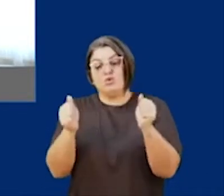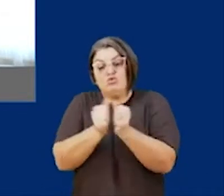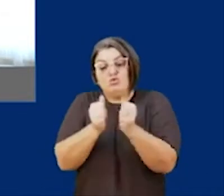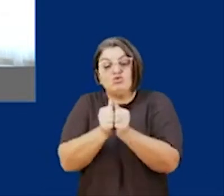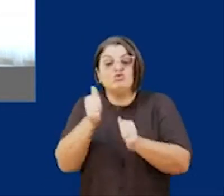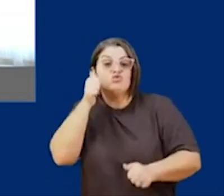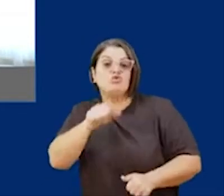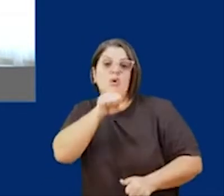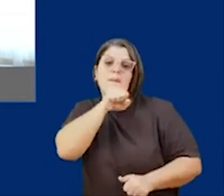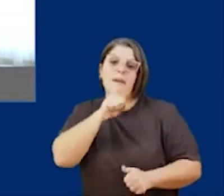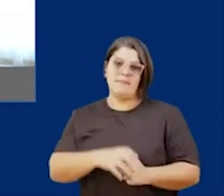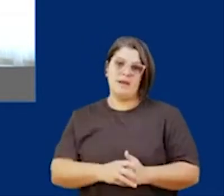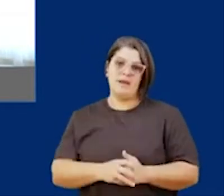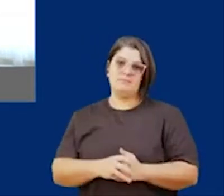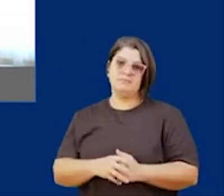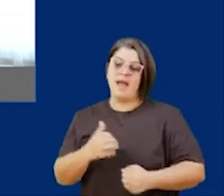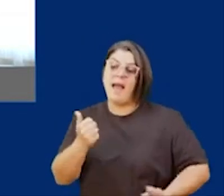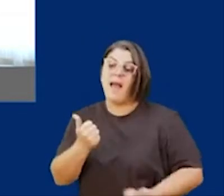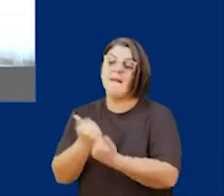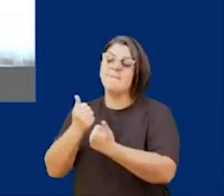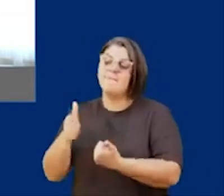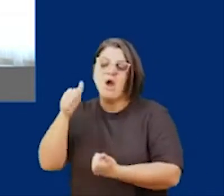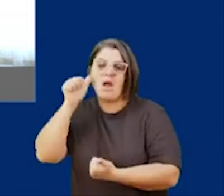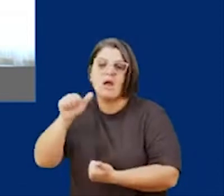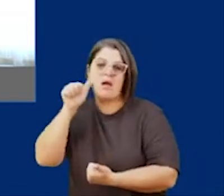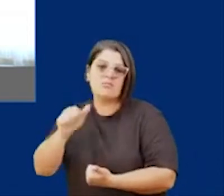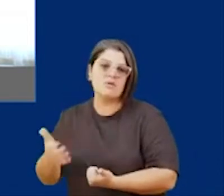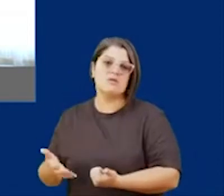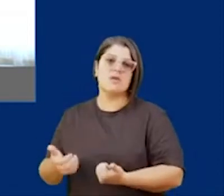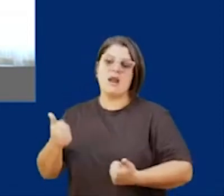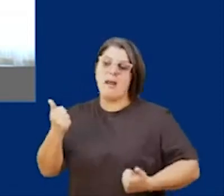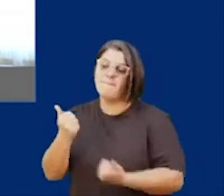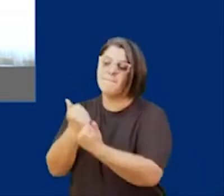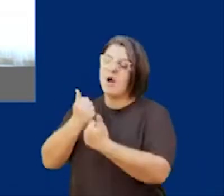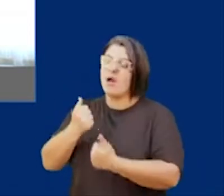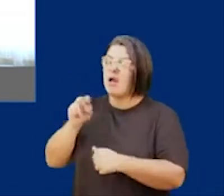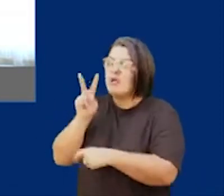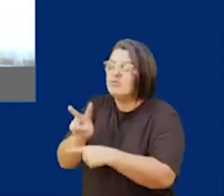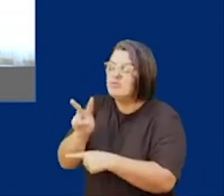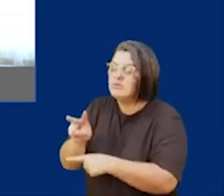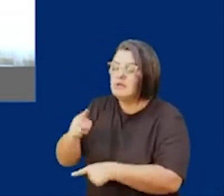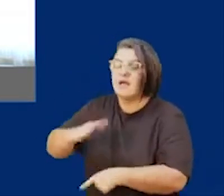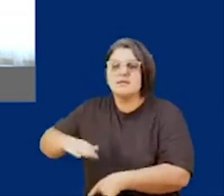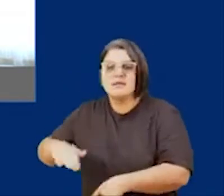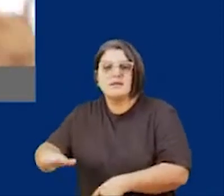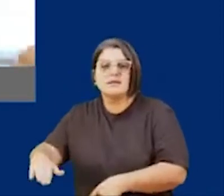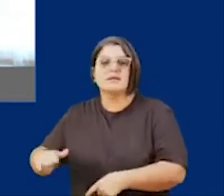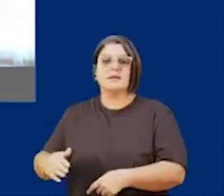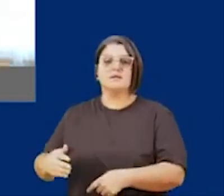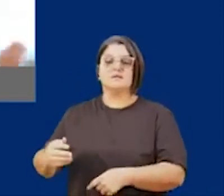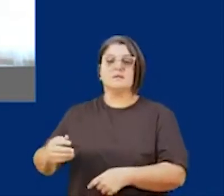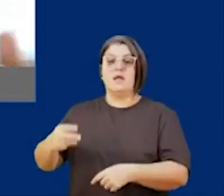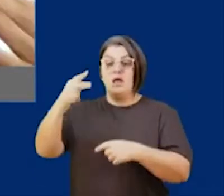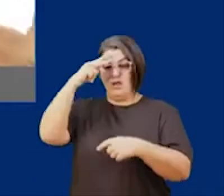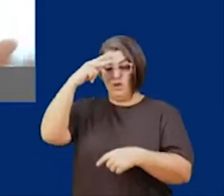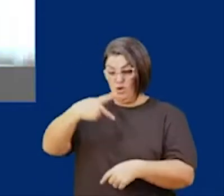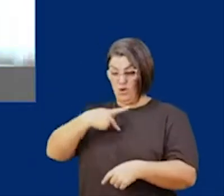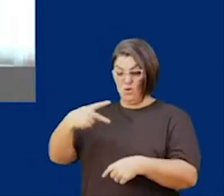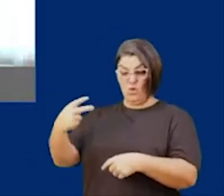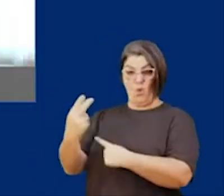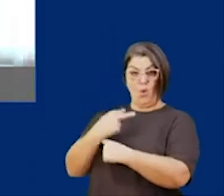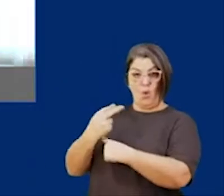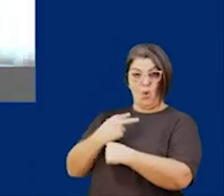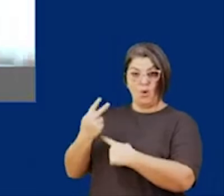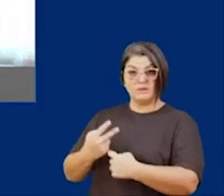Que apoie essa mulher na tomada de decisões e que apoie no cuidado da criança, no autocuidado da mãe, no cuidado da casa, no cuidado dos outros